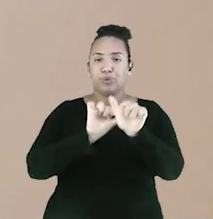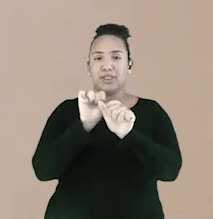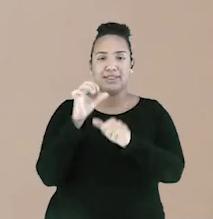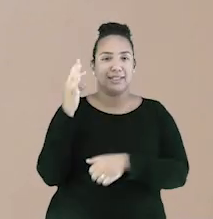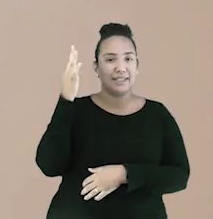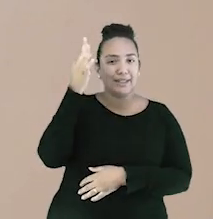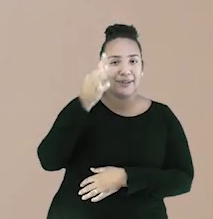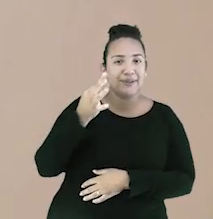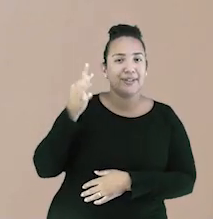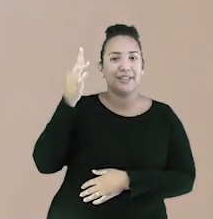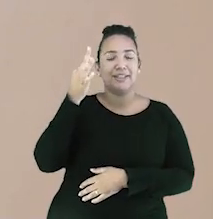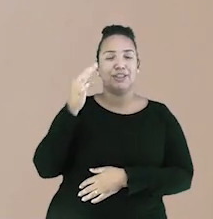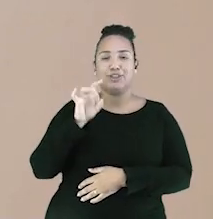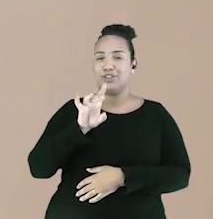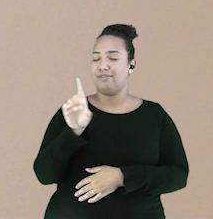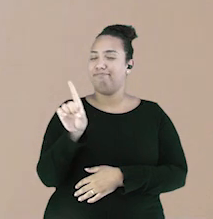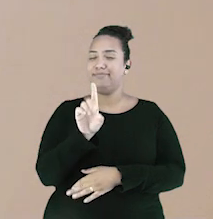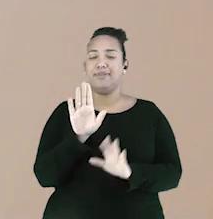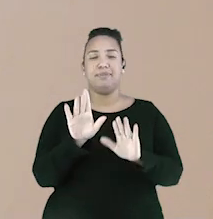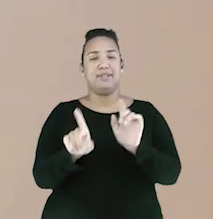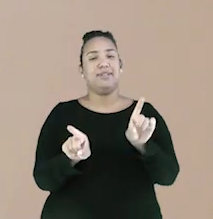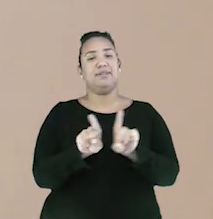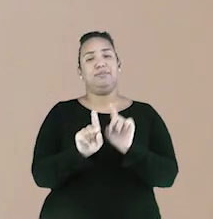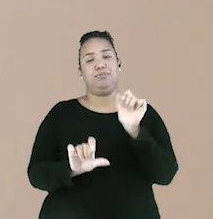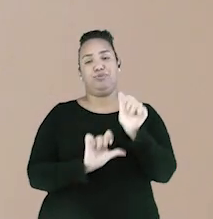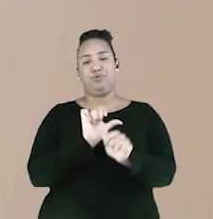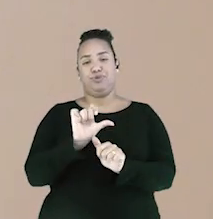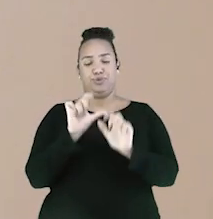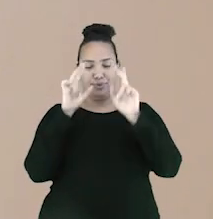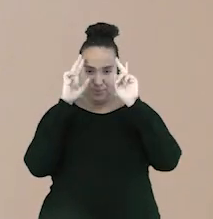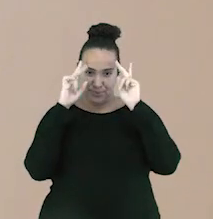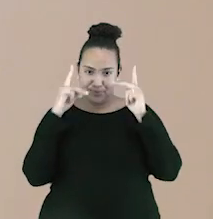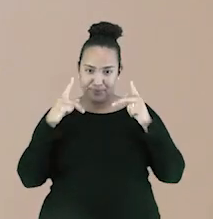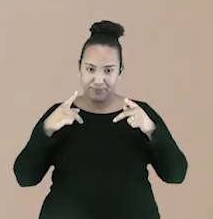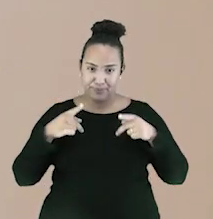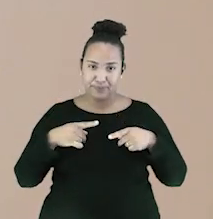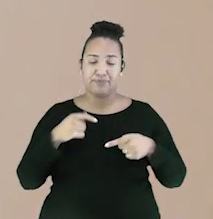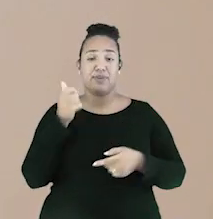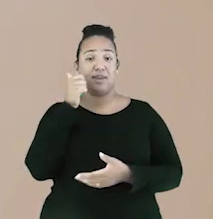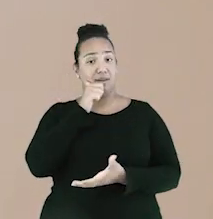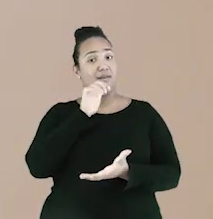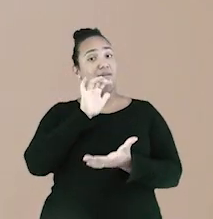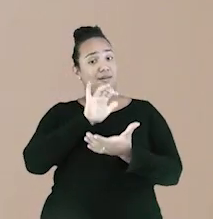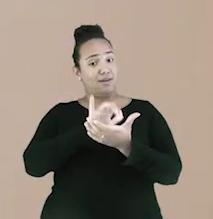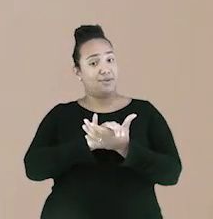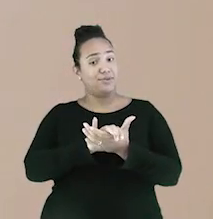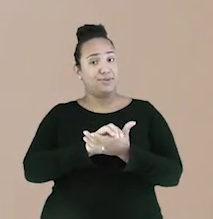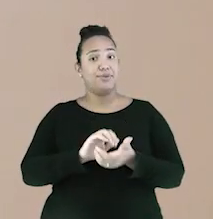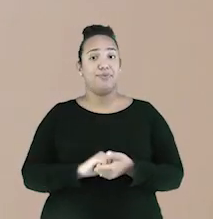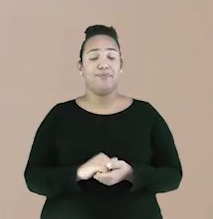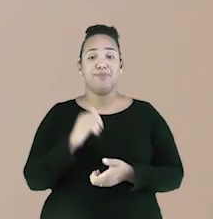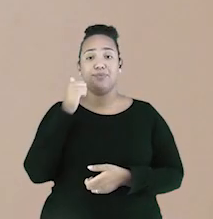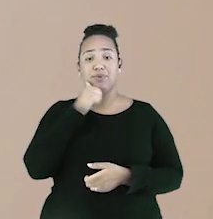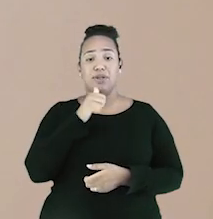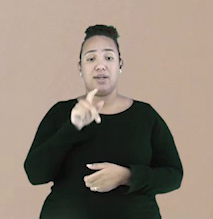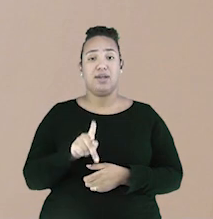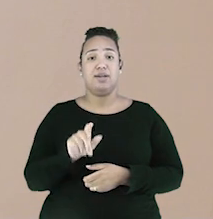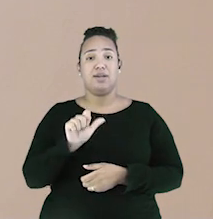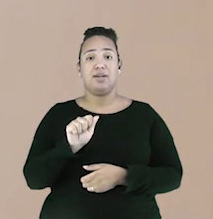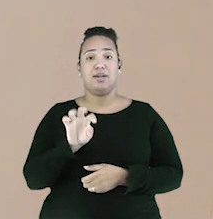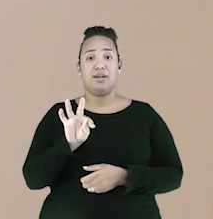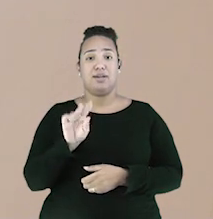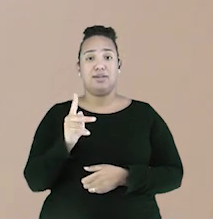campo teológico, mas também mudou radicalmente a sua vida pessoal. Casou-se com Catarina de Bora, uma